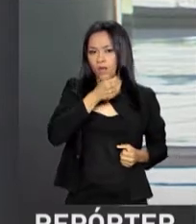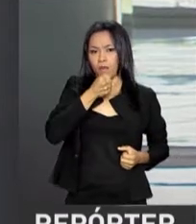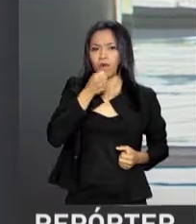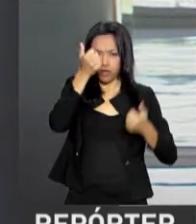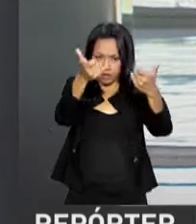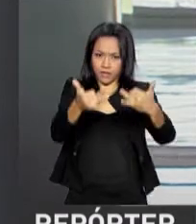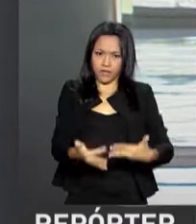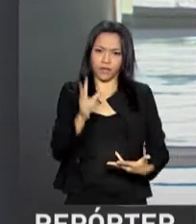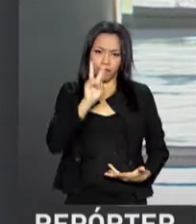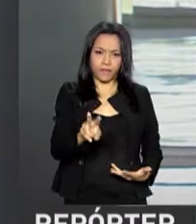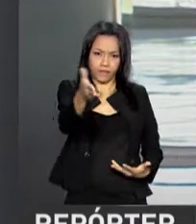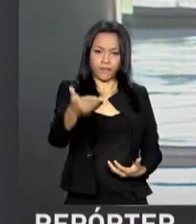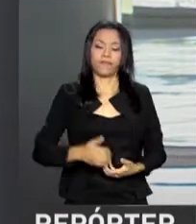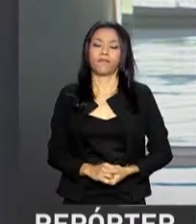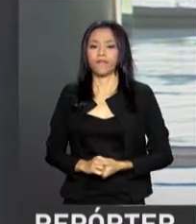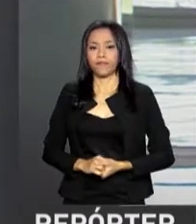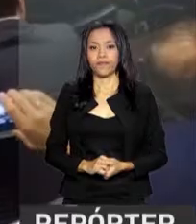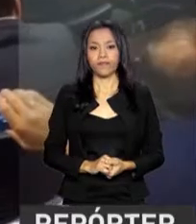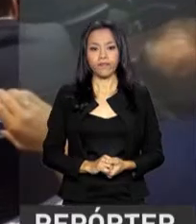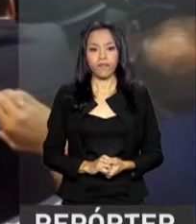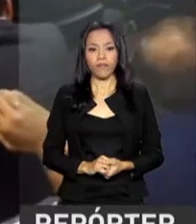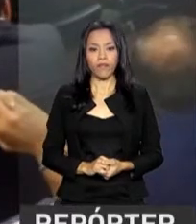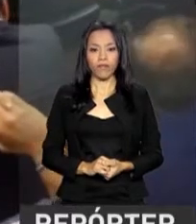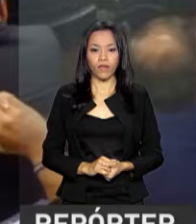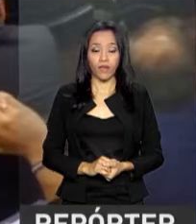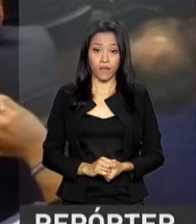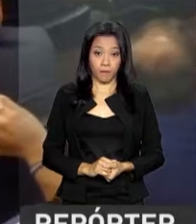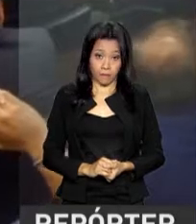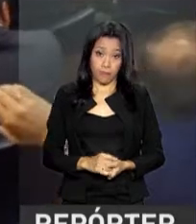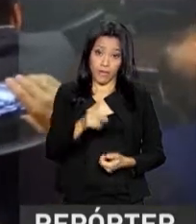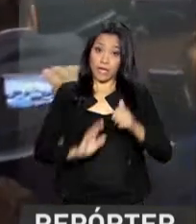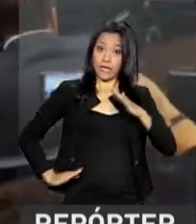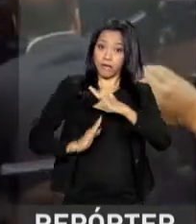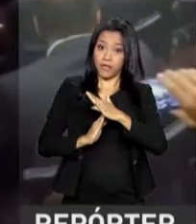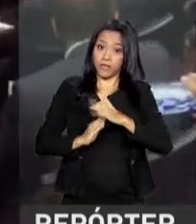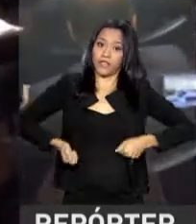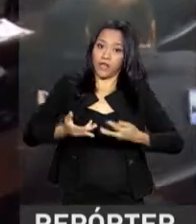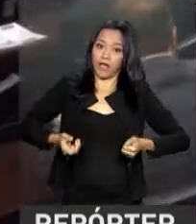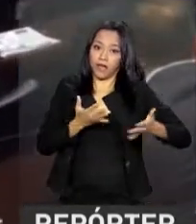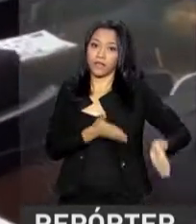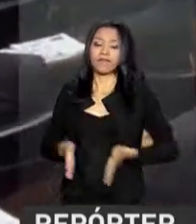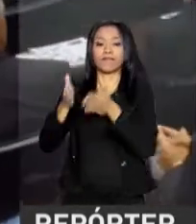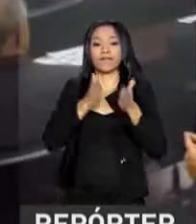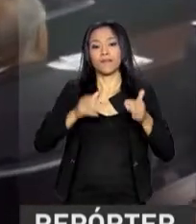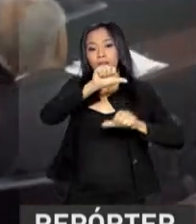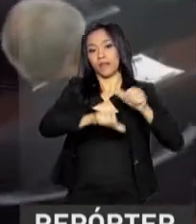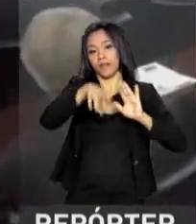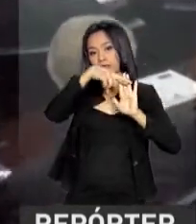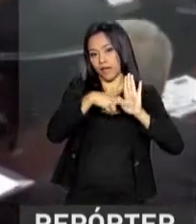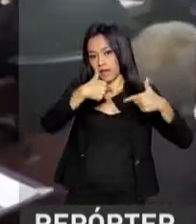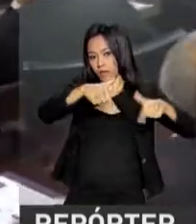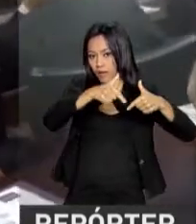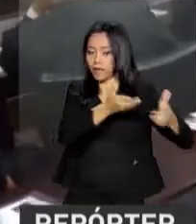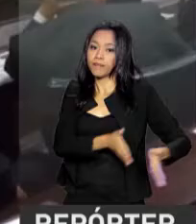vamos ver os detalhes na reportagem o limite de gastos para o poder público modernização das leis trabalhistas